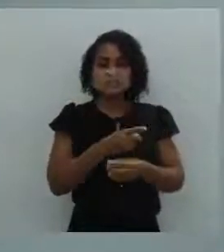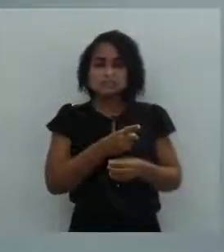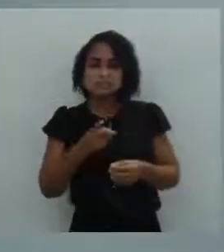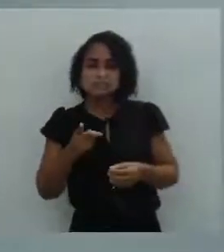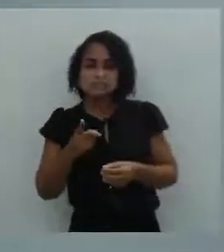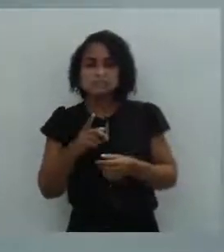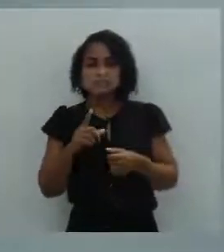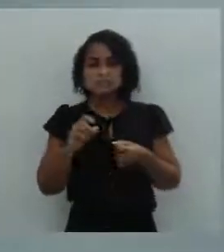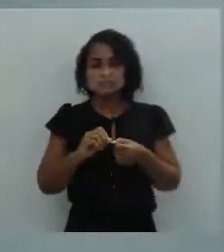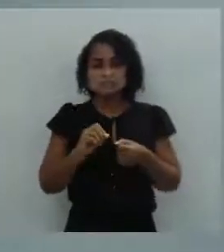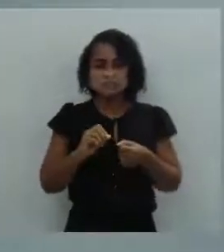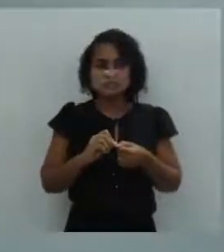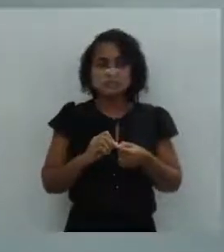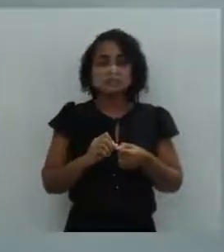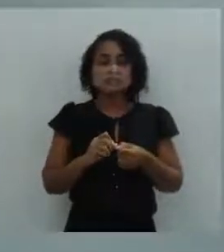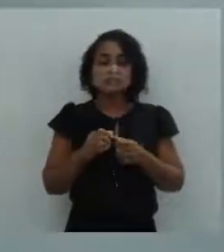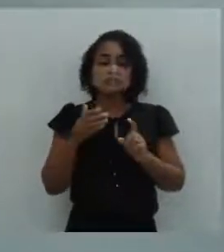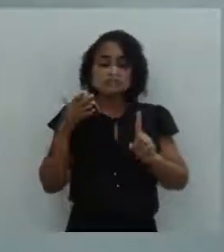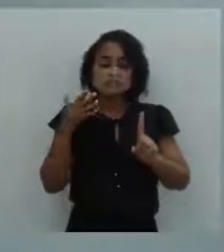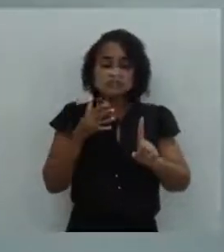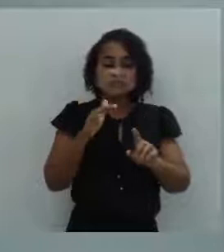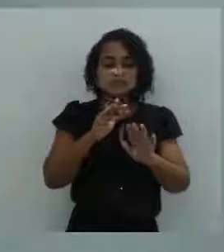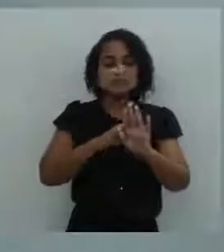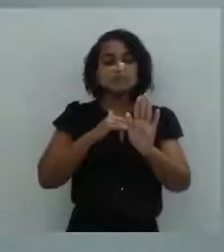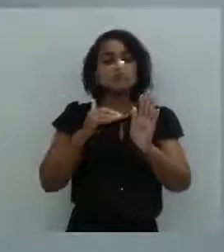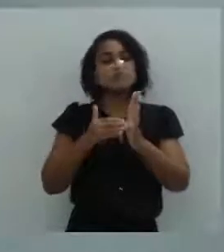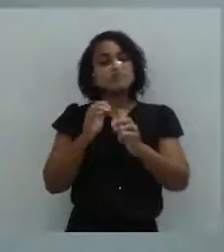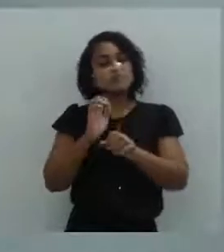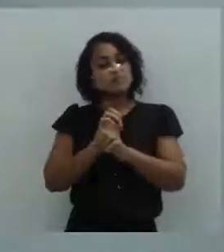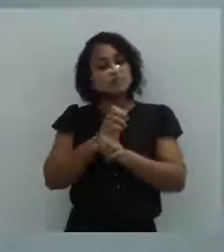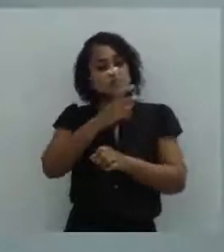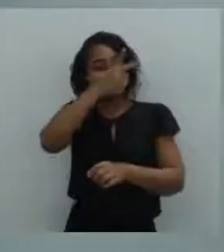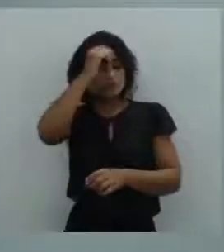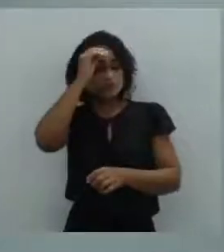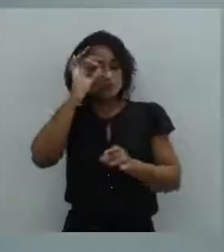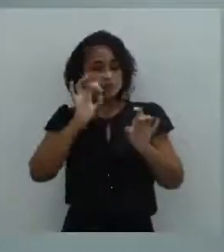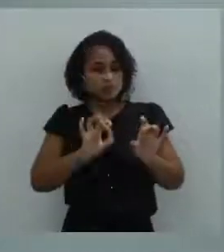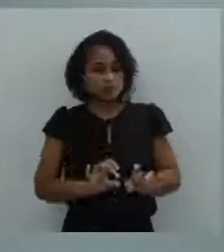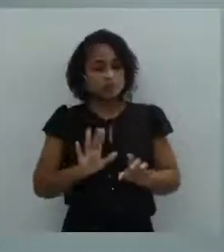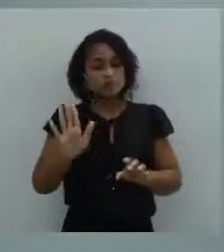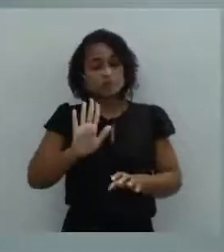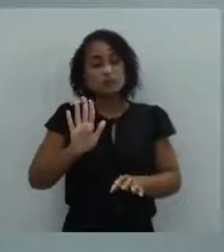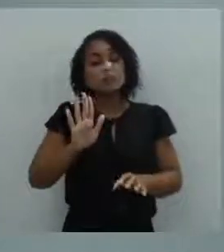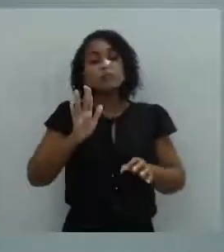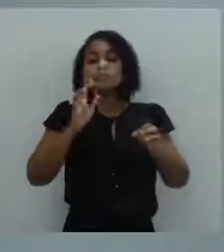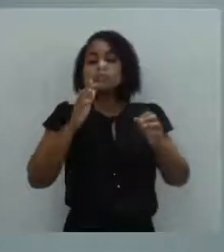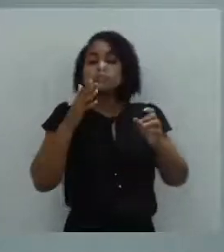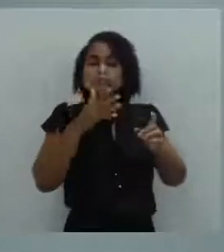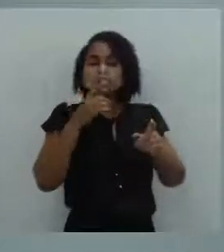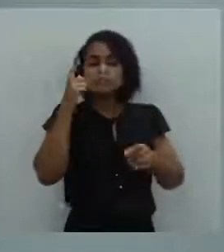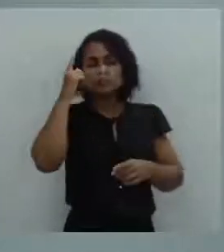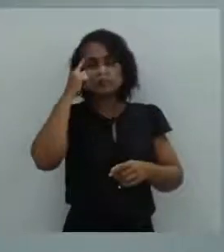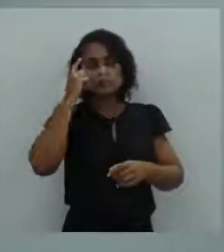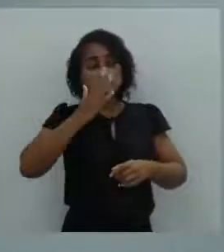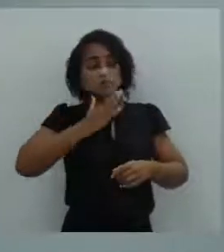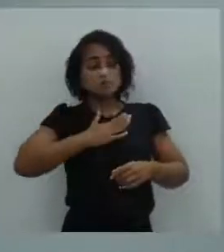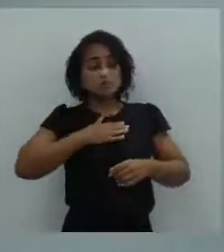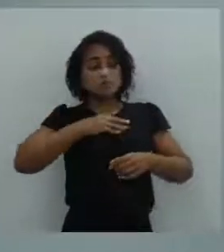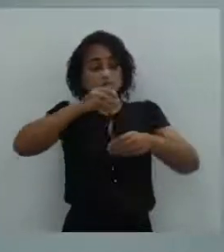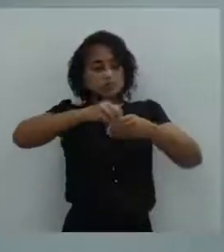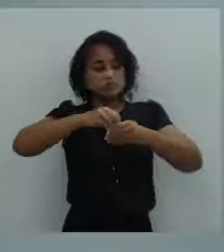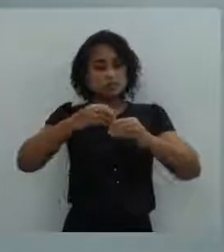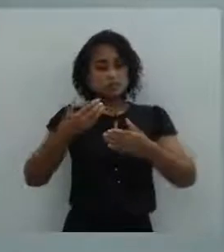a todo o estado de Pernambuco, eu não vou citar nenhum prefeito específico, tá? Mas aí você já vai pensando no prefeito da